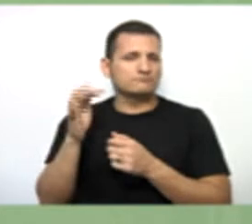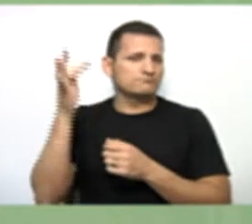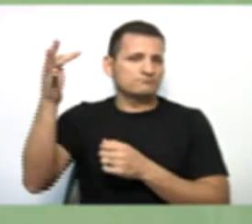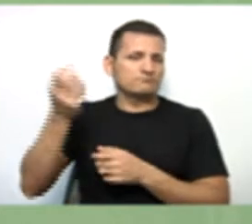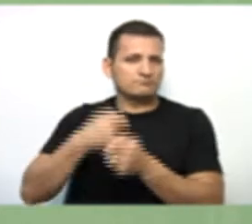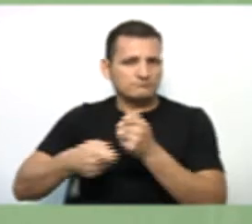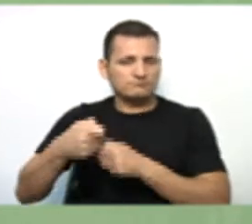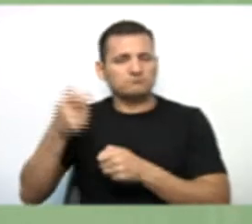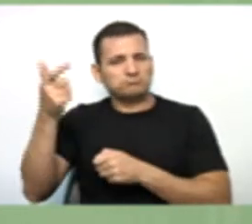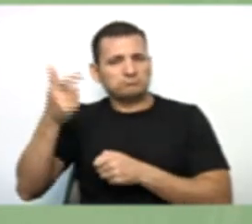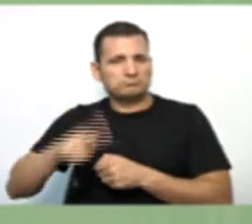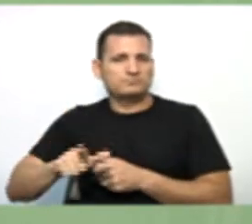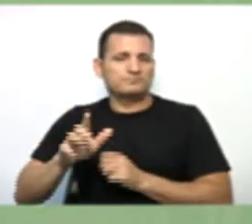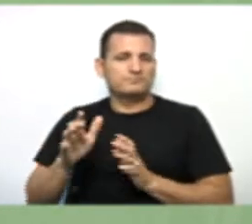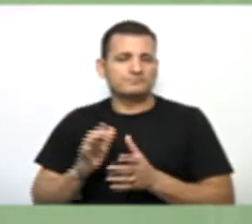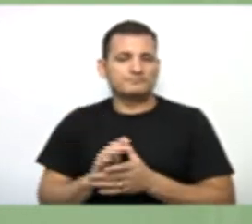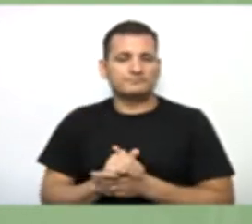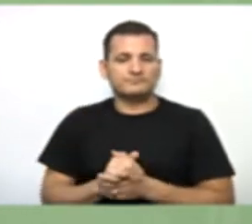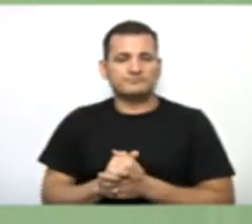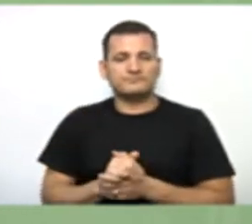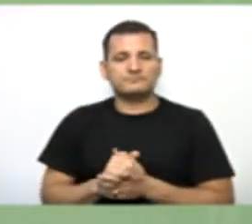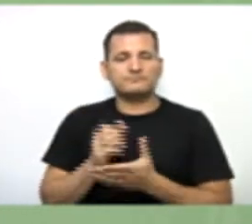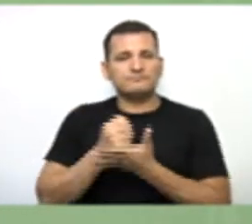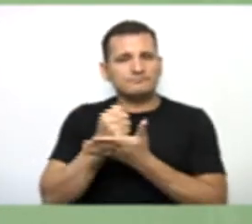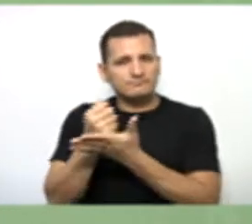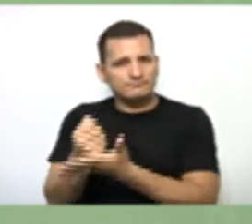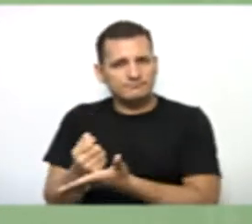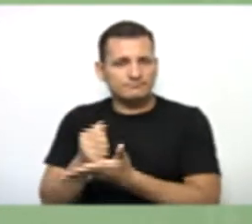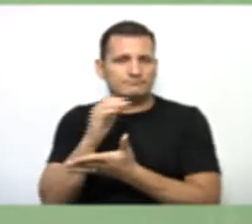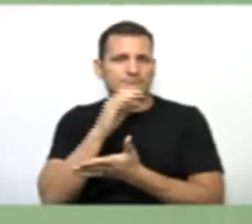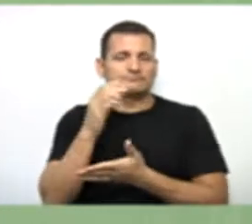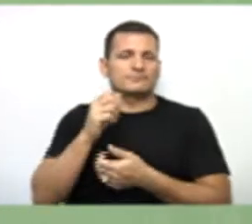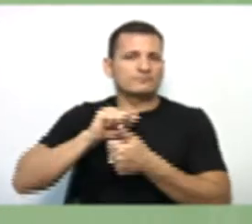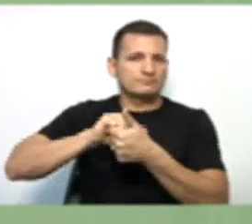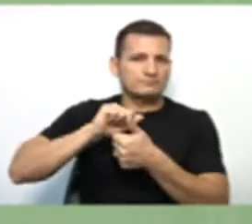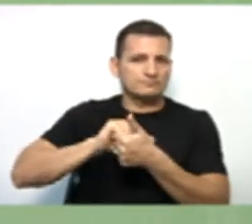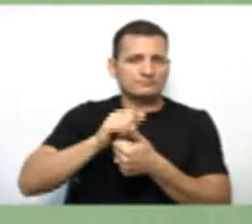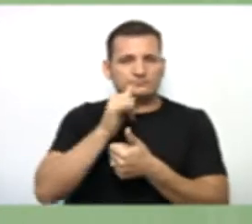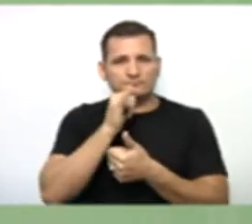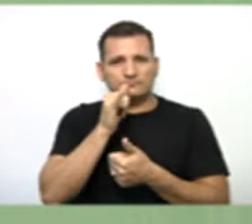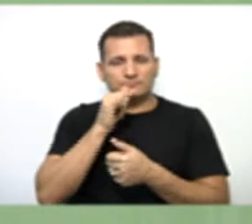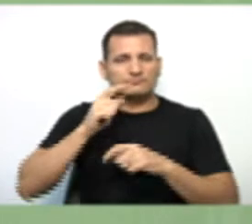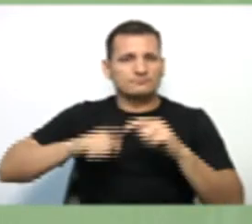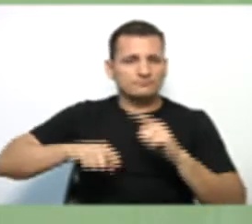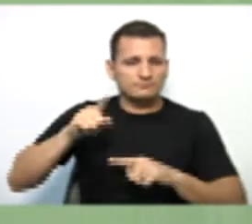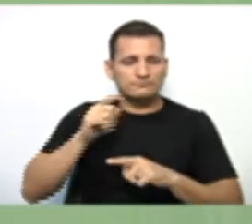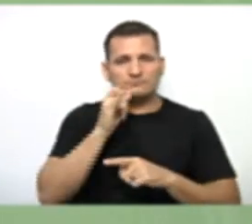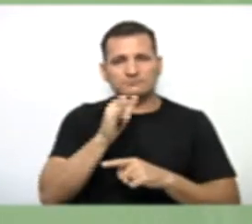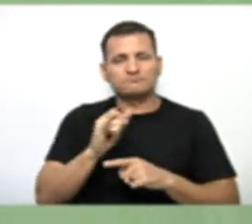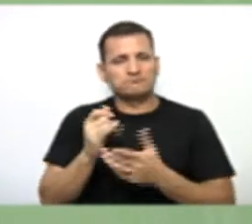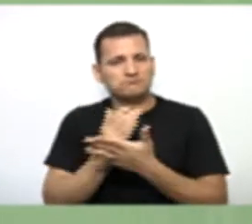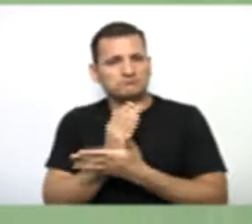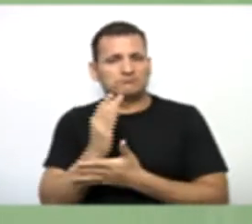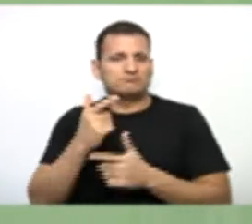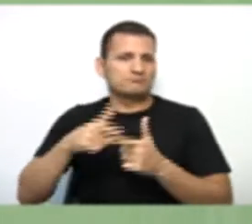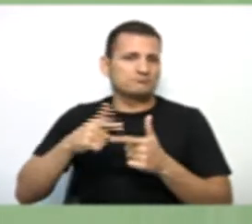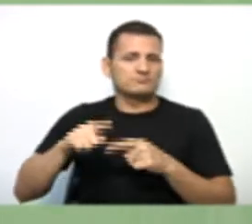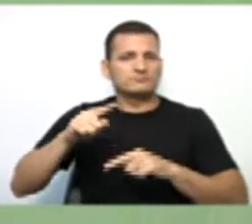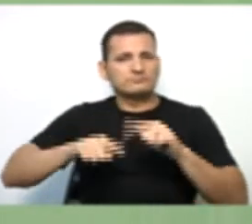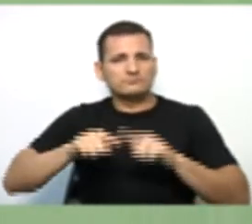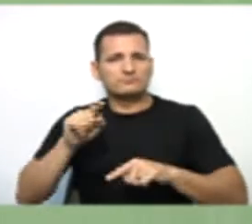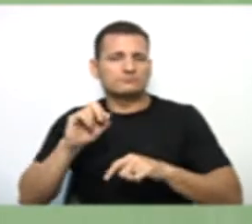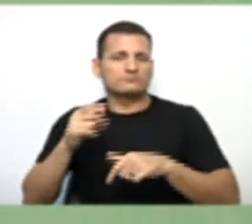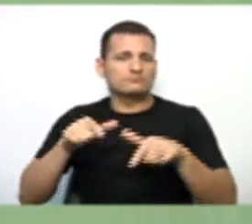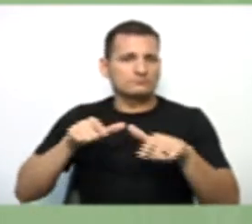aconteçam futuramente. A assistência técnica rápida, qualidade, por exemplo, do produto, caso algum problema ocorra com o produto ou